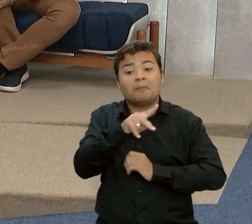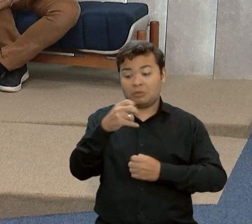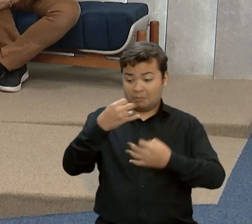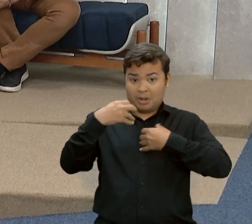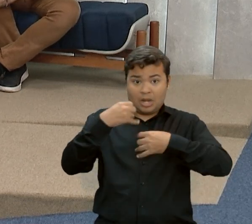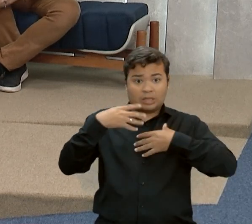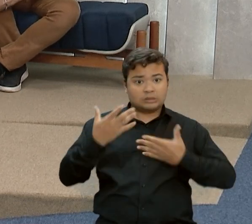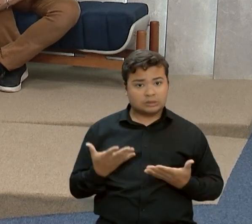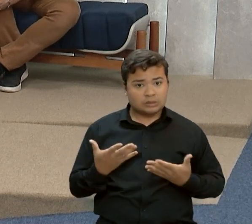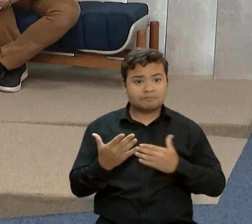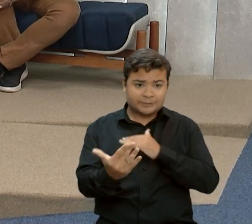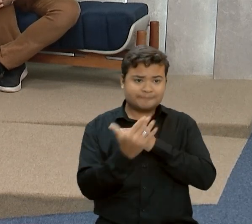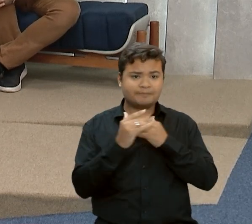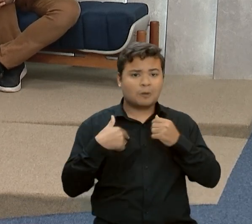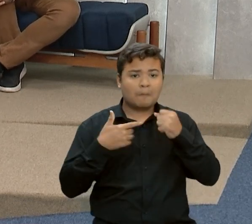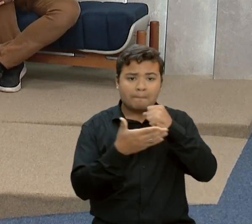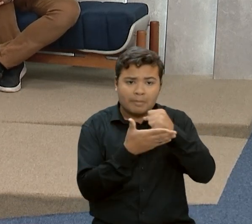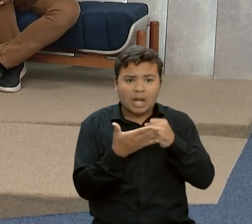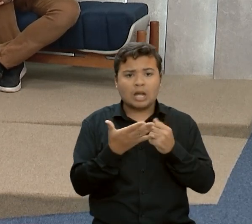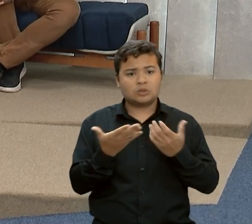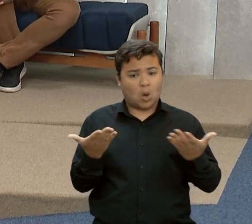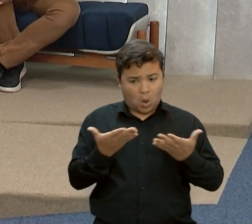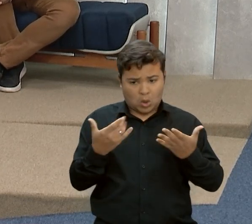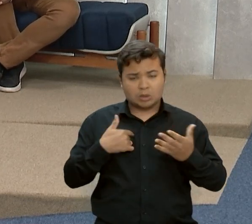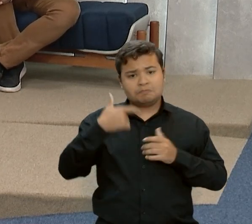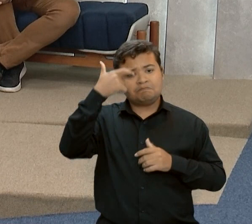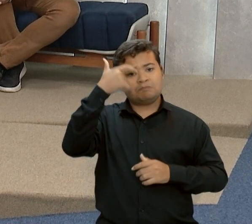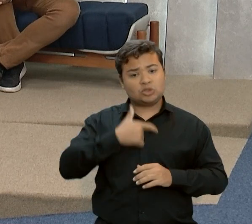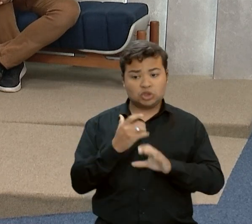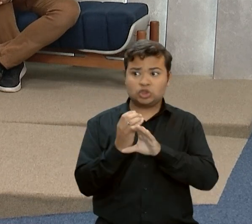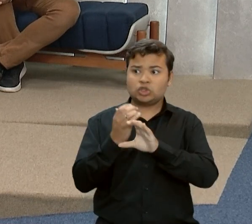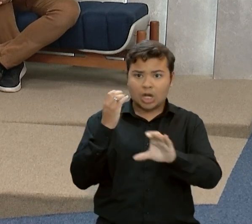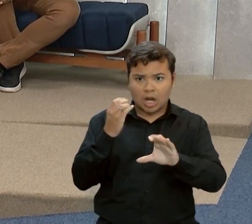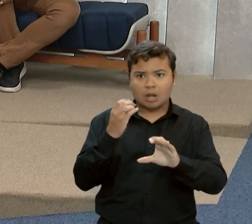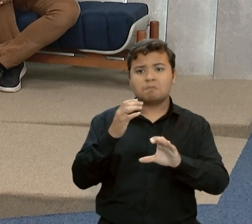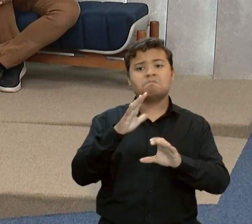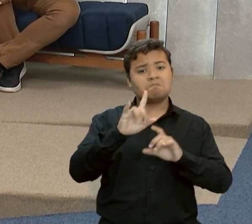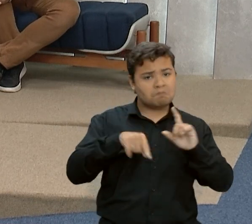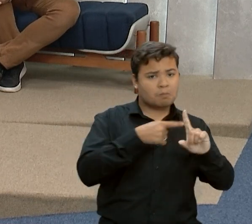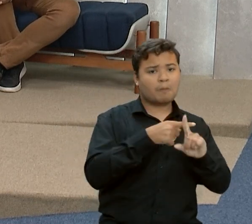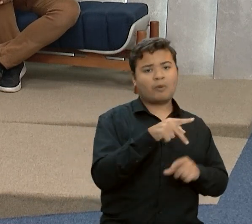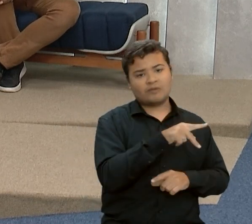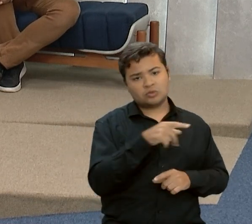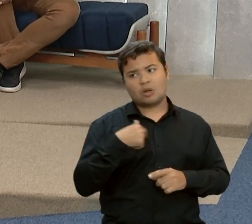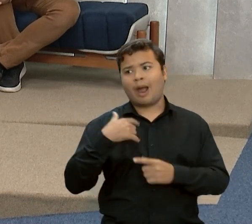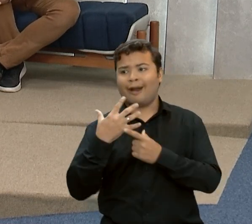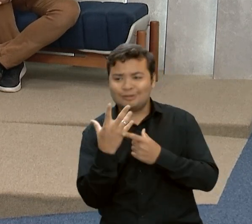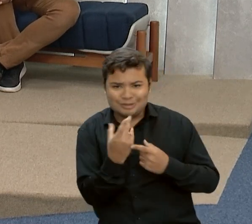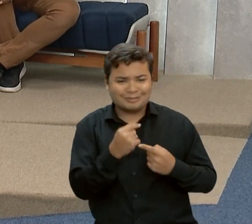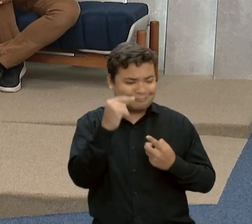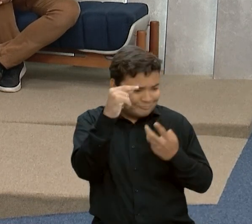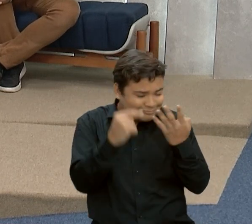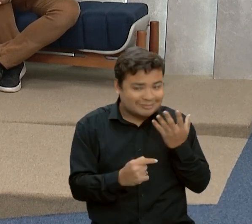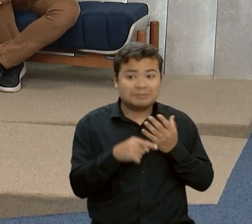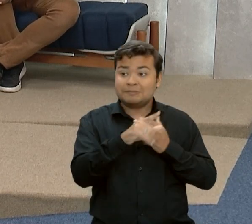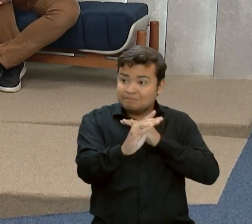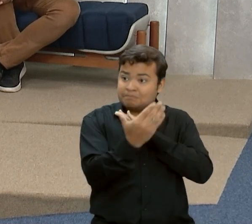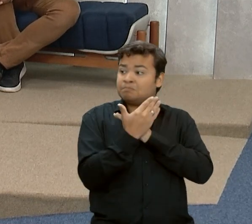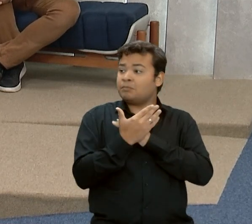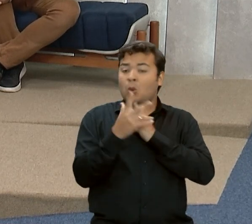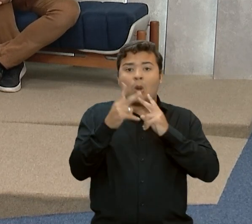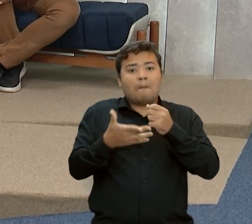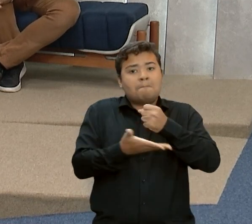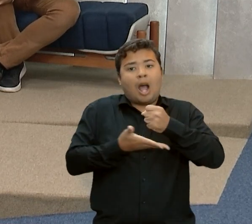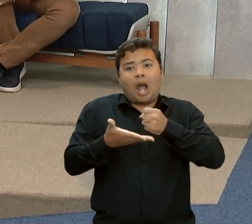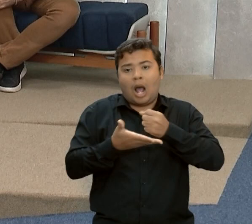me deu toda a base de ser o engenheiro que eu sou hoje, né? Professor, engenheiro, artista, mas assim... E aí ele tem